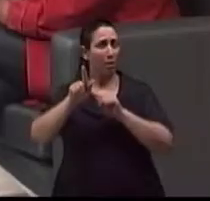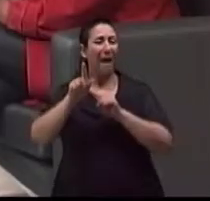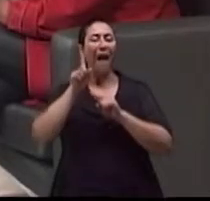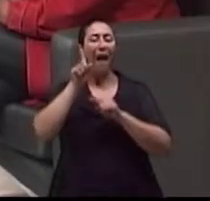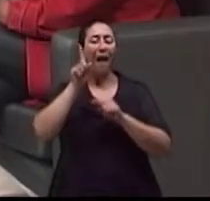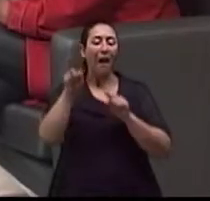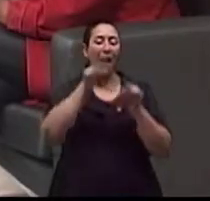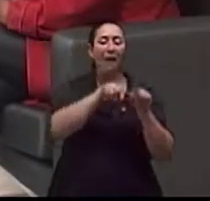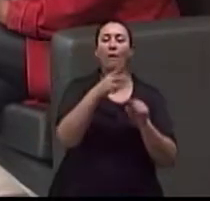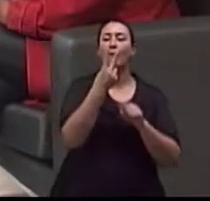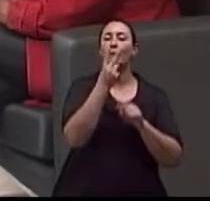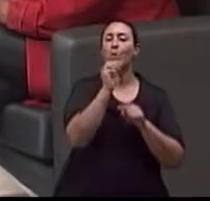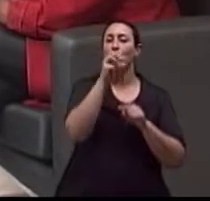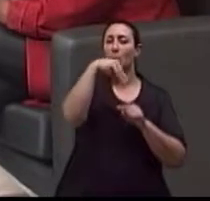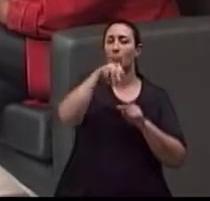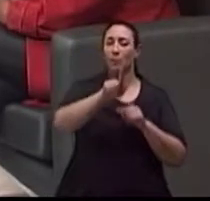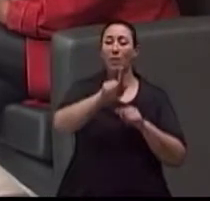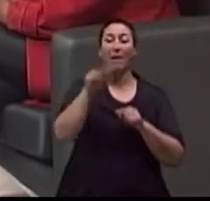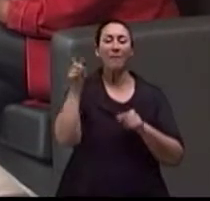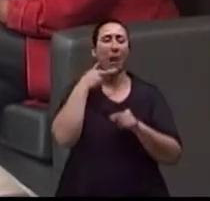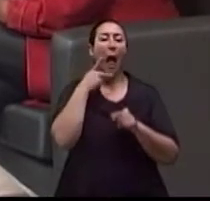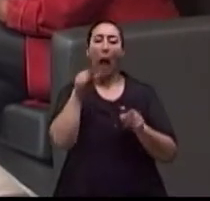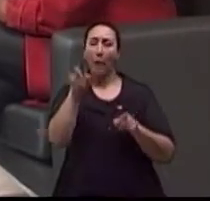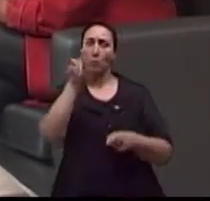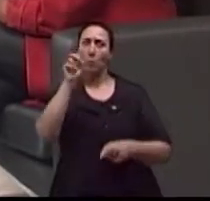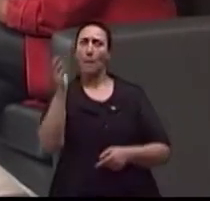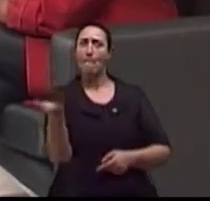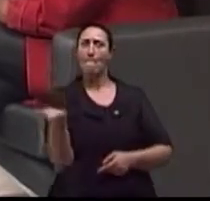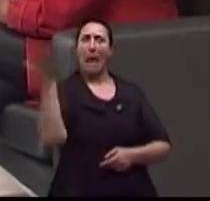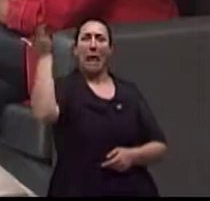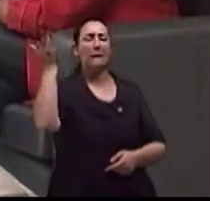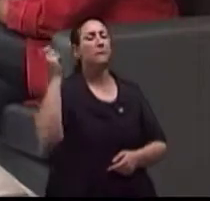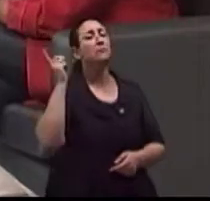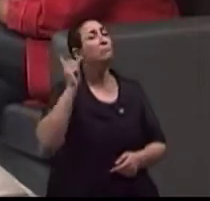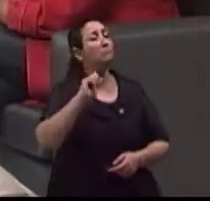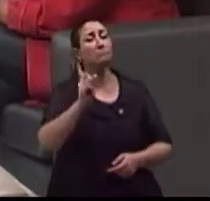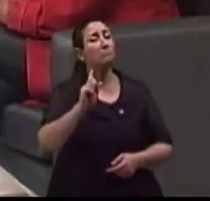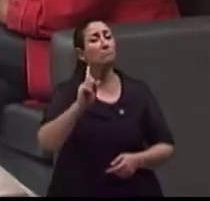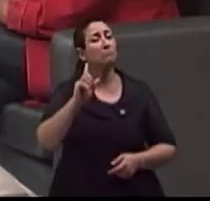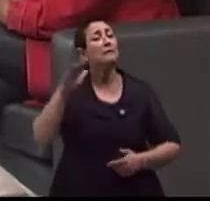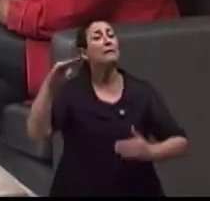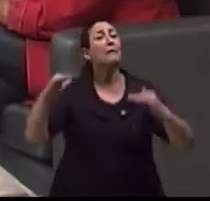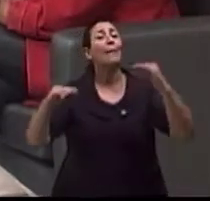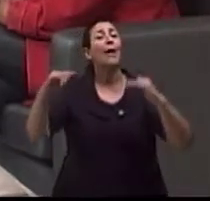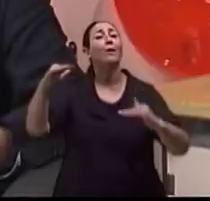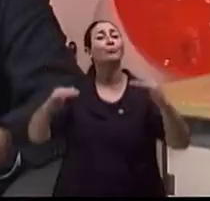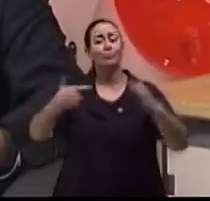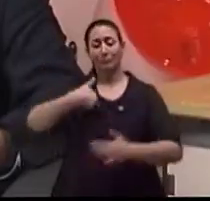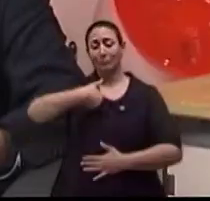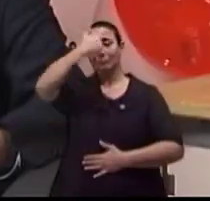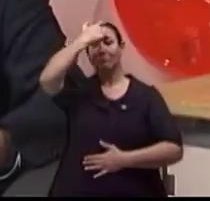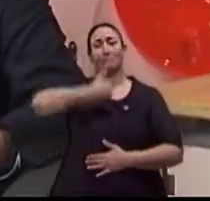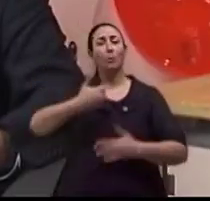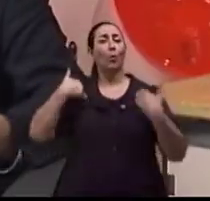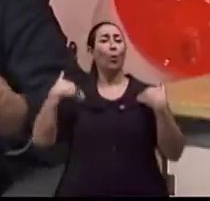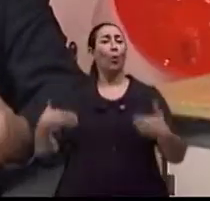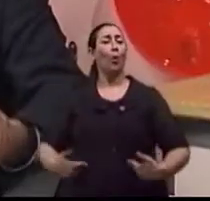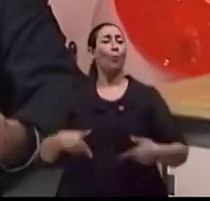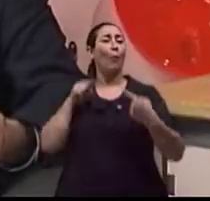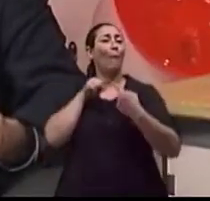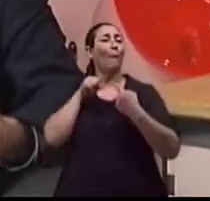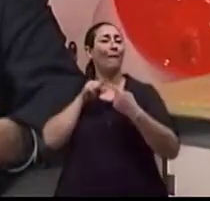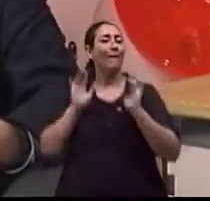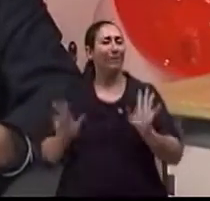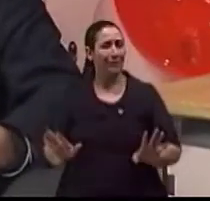não é mais forte que é de 20 porque são substâncias diferentes Vamos fazer um médico vai saber só um médico vai saber efeito colateral isso é muito importante